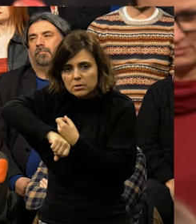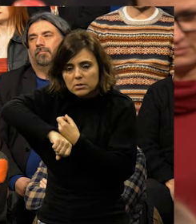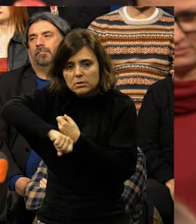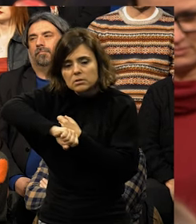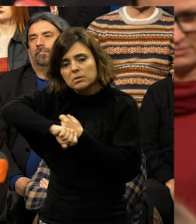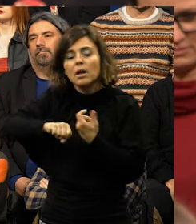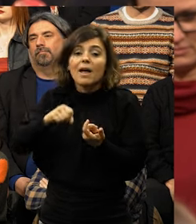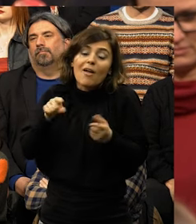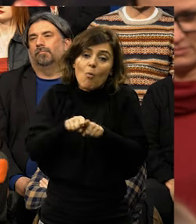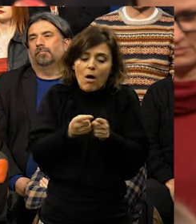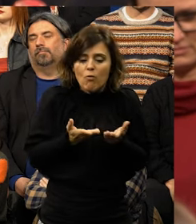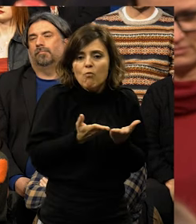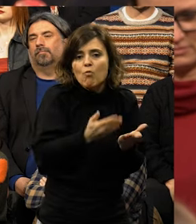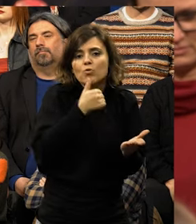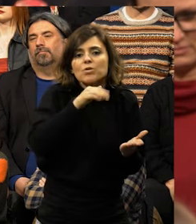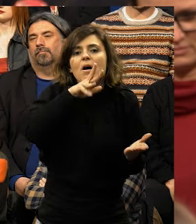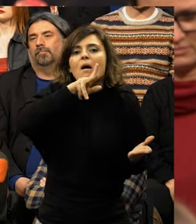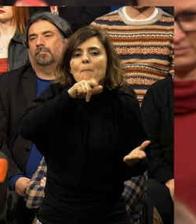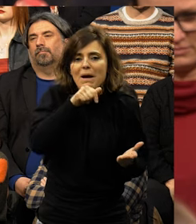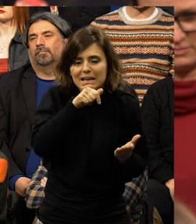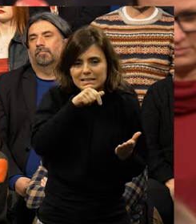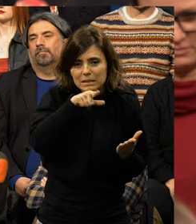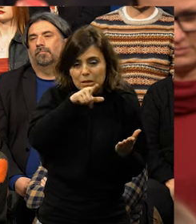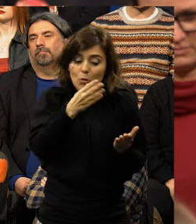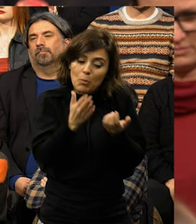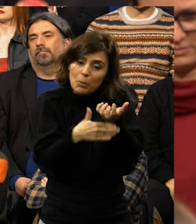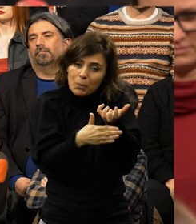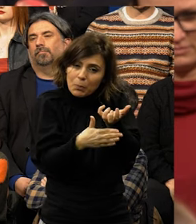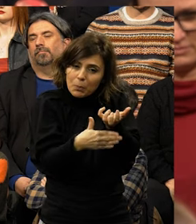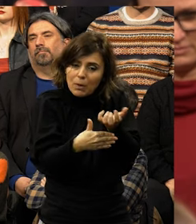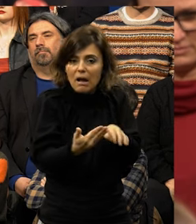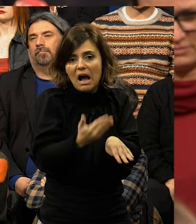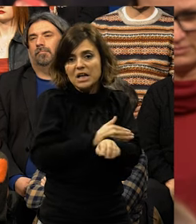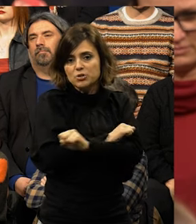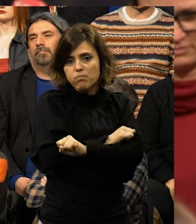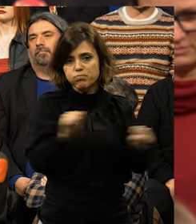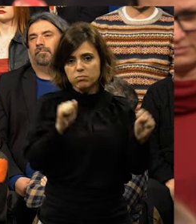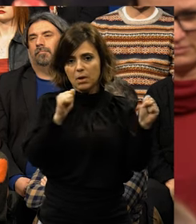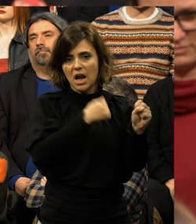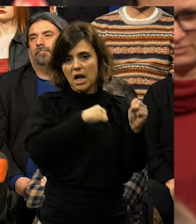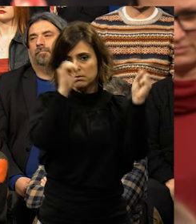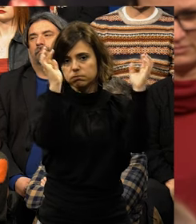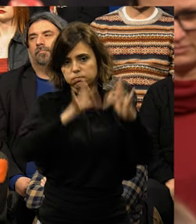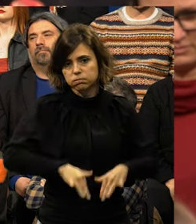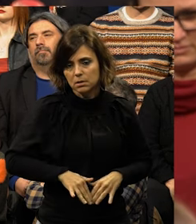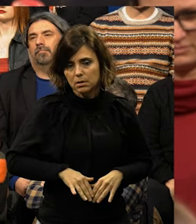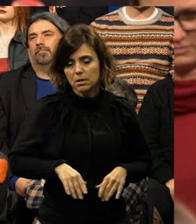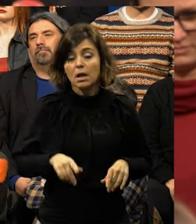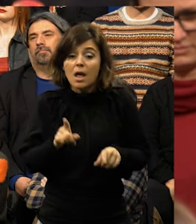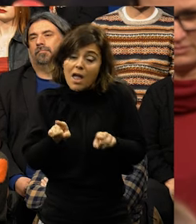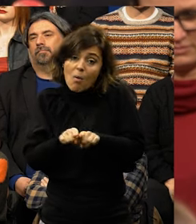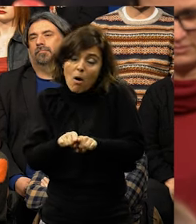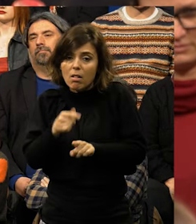aava frango antes de uma bomba reduzir a nossa casa à cinzas é o café onde vi jogos de futebol e